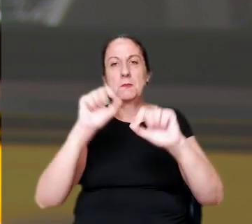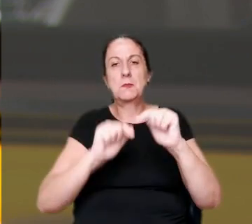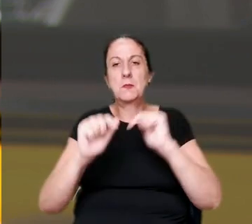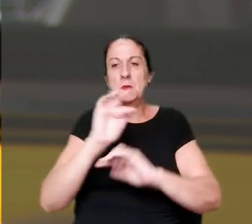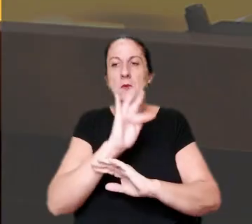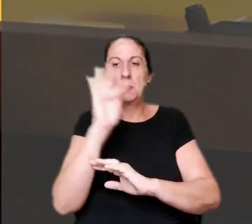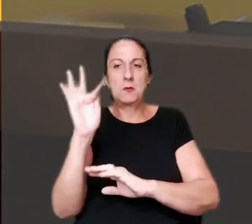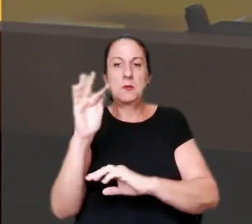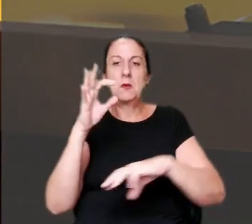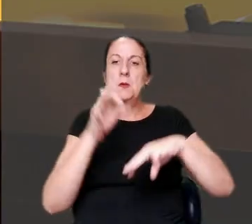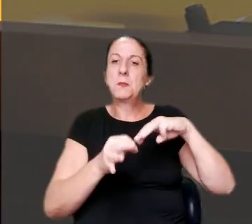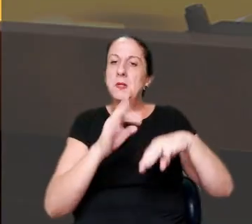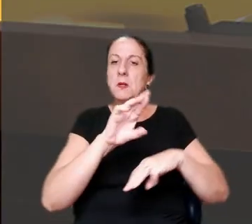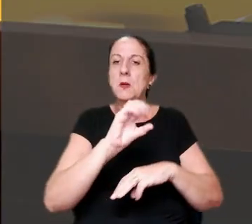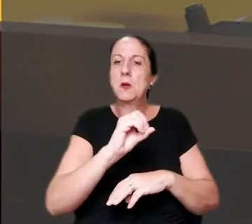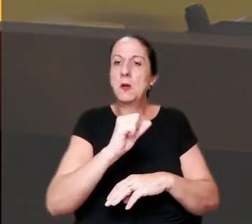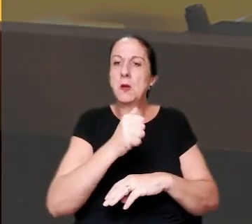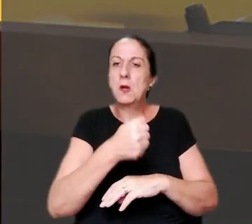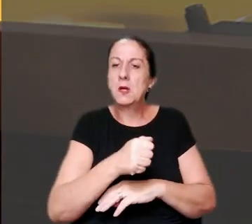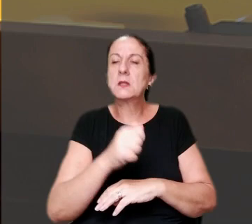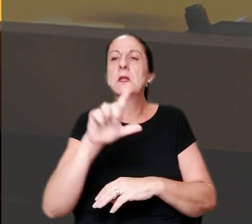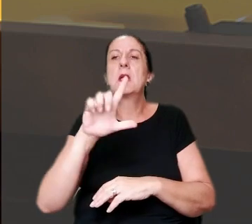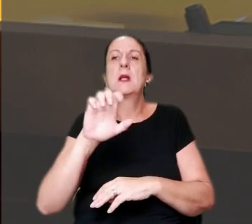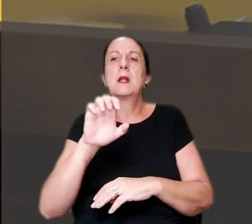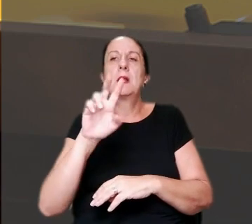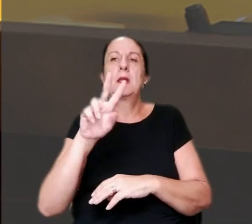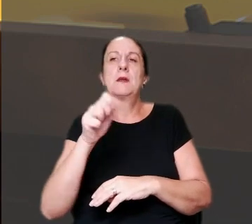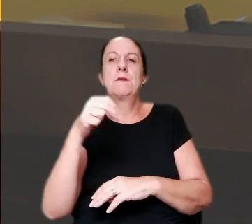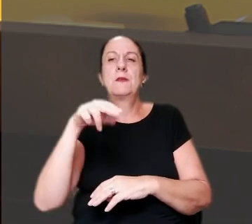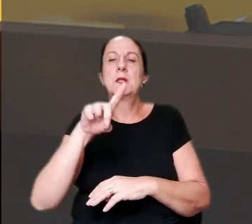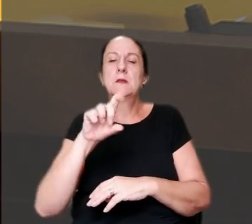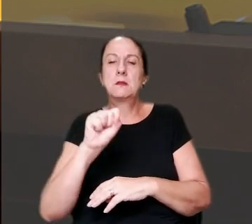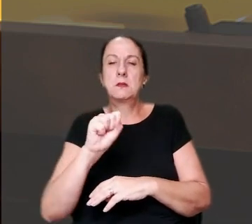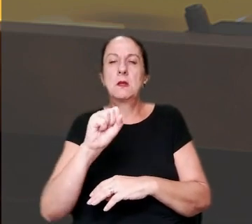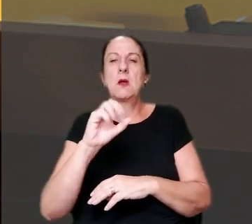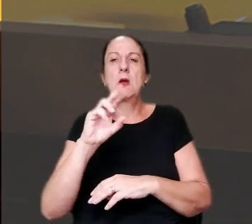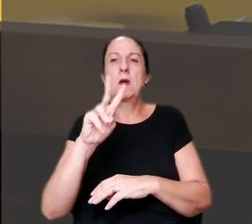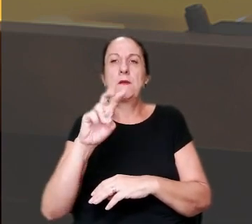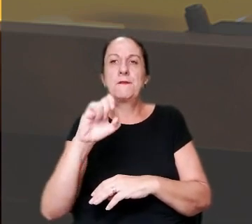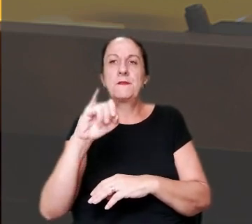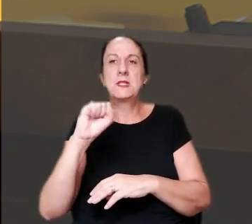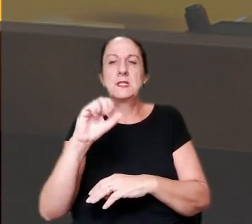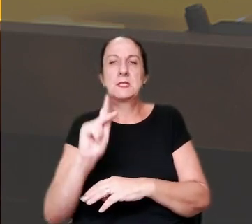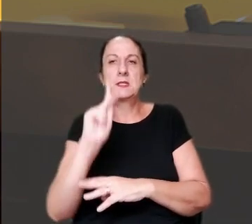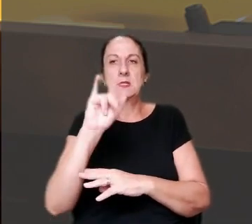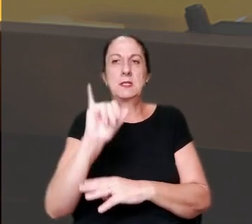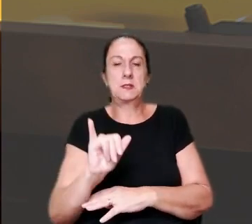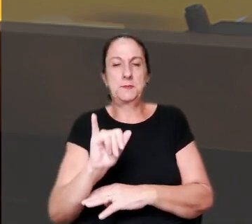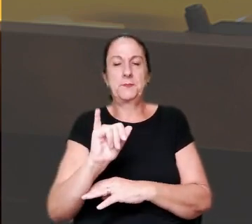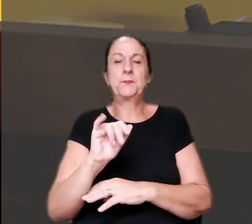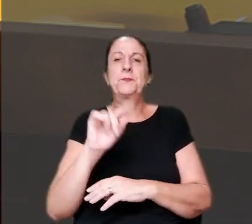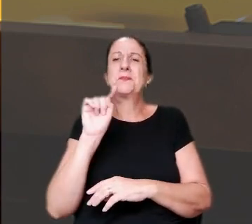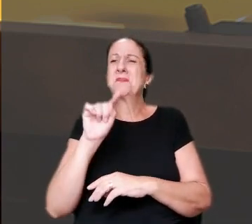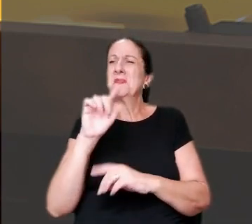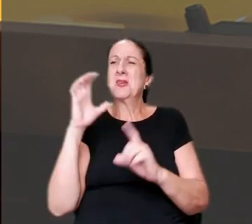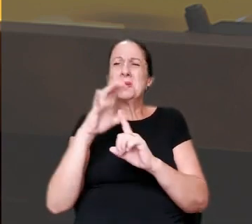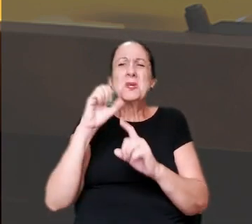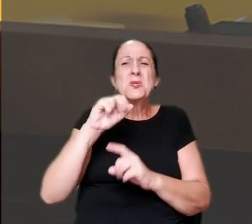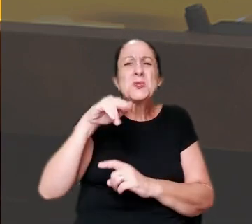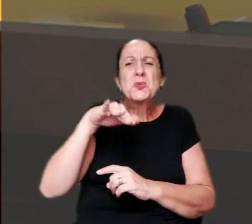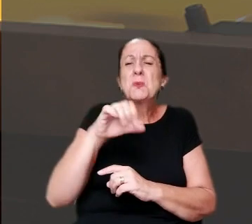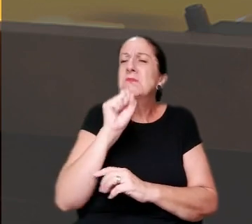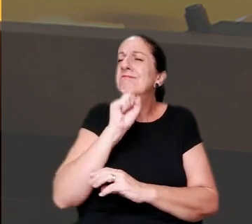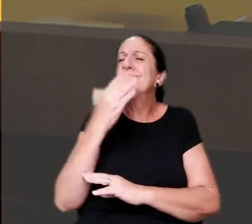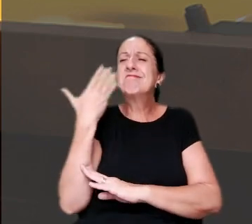Federal, como a ministra Rosa, o ministro Lewandowski, né, tem sido vencido lá em diversos casos de